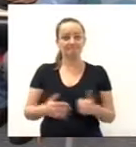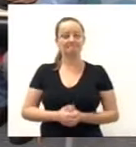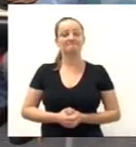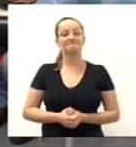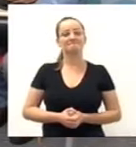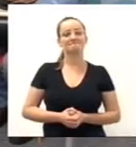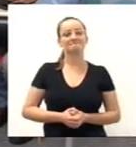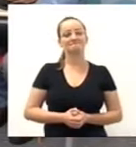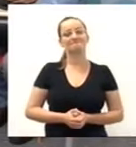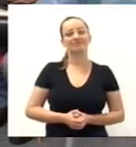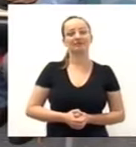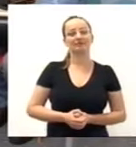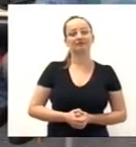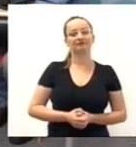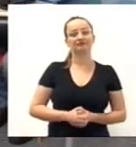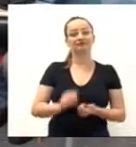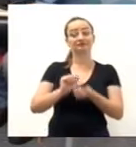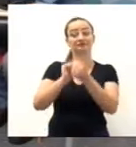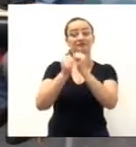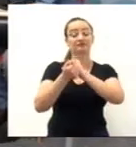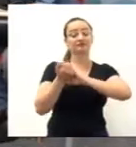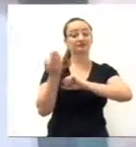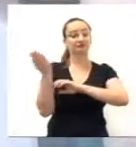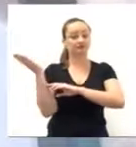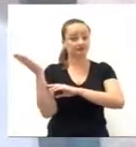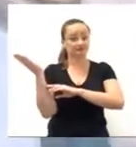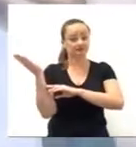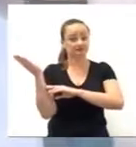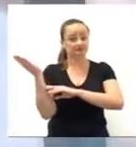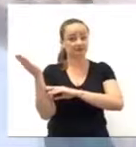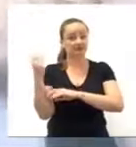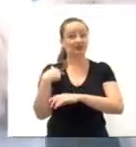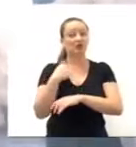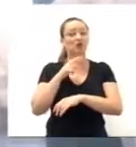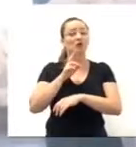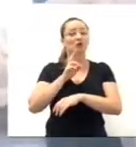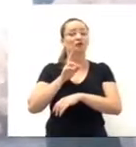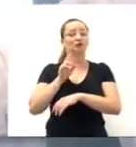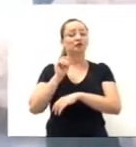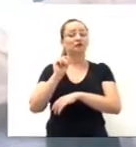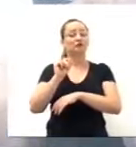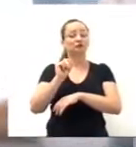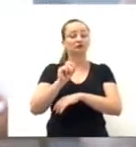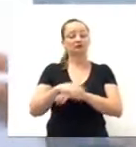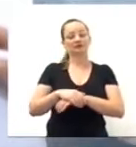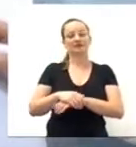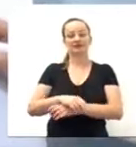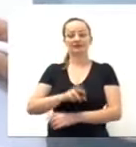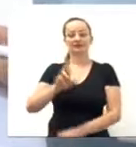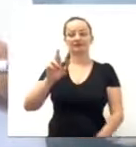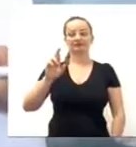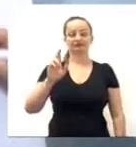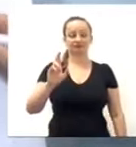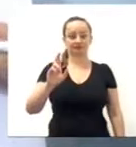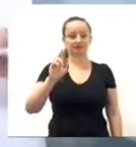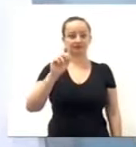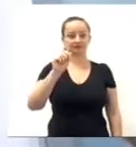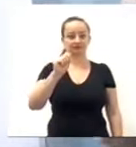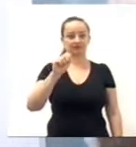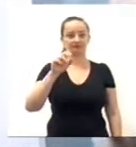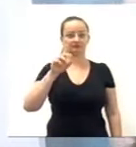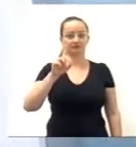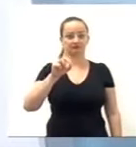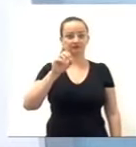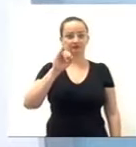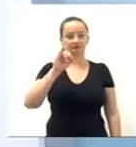vocês, tá? Transformar isso daqui, o que nós chamamos de radiano. Eu